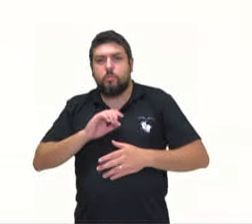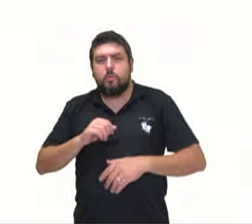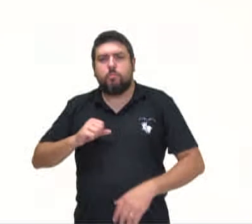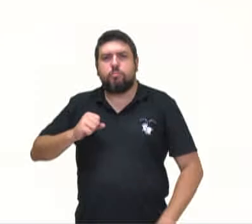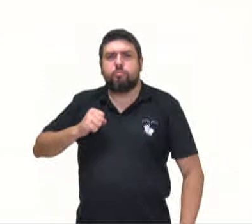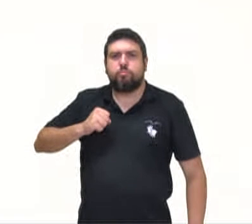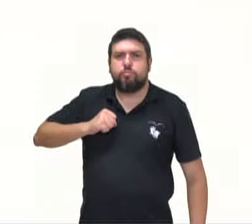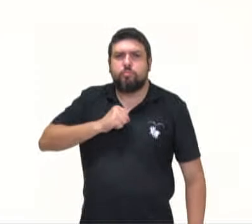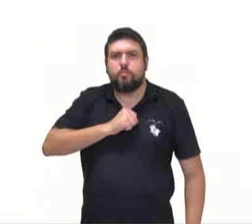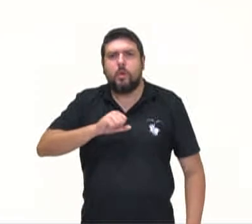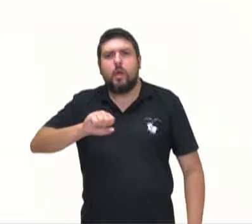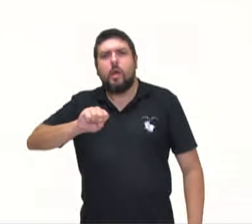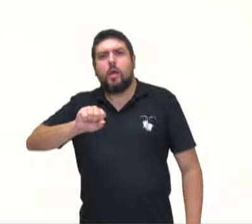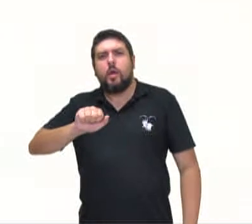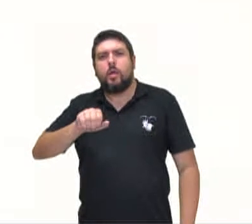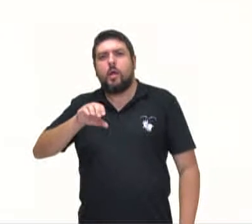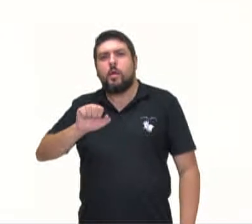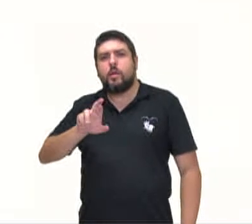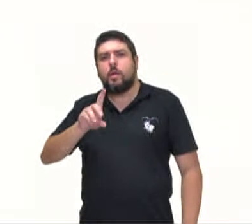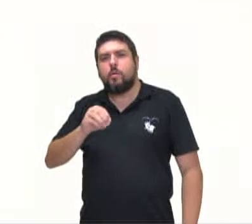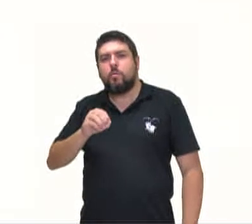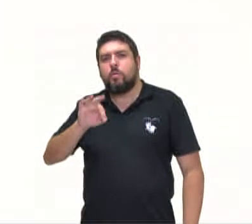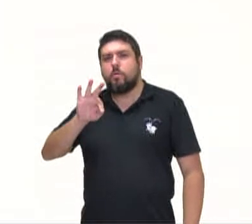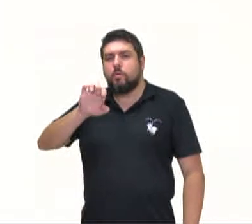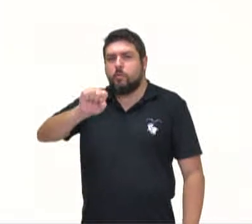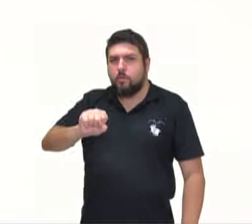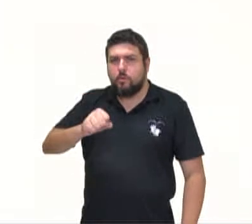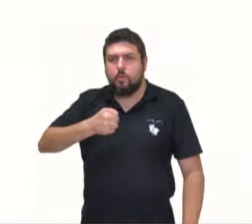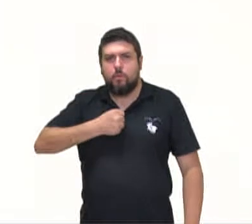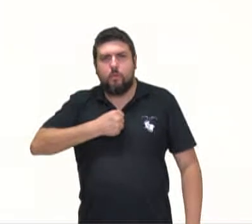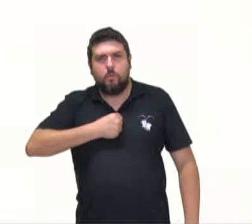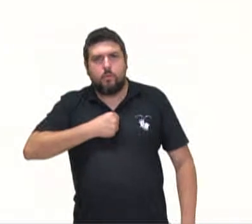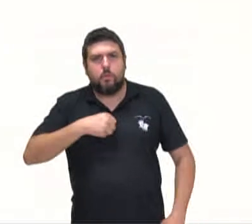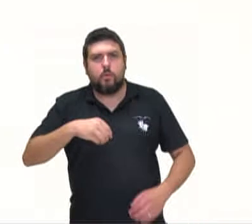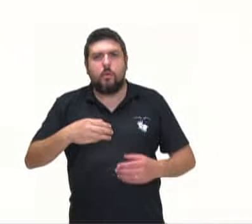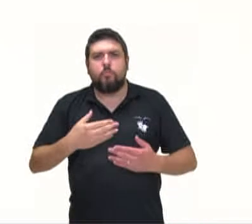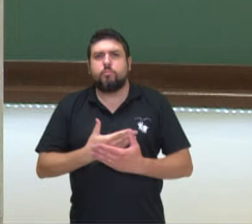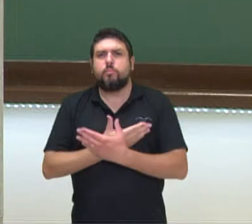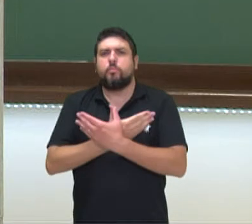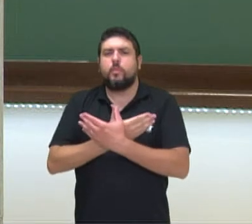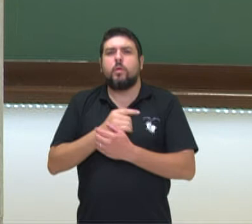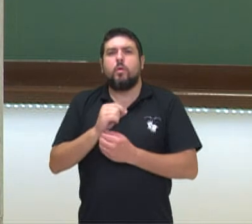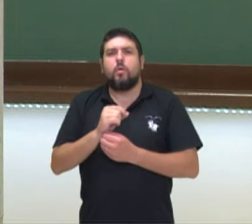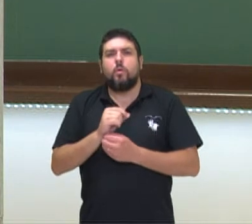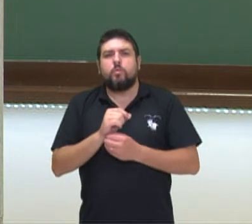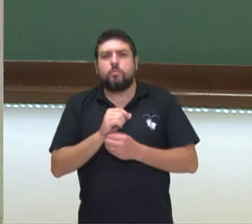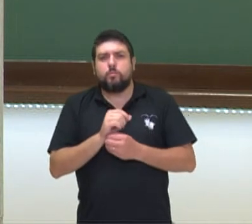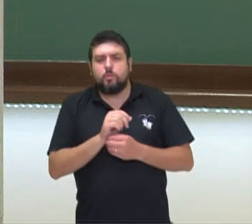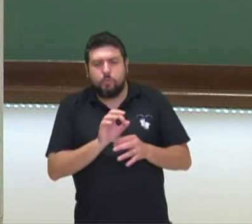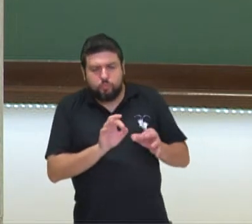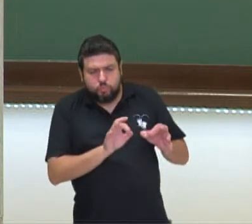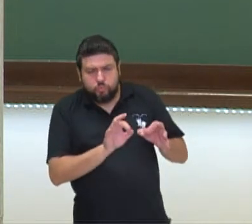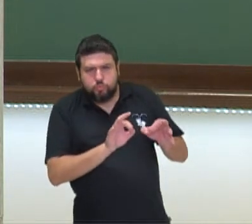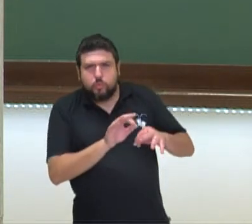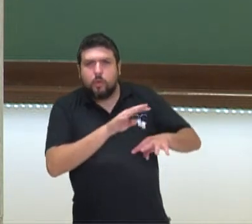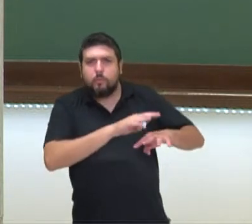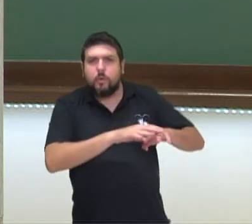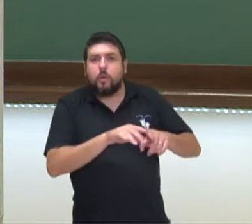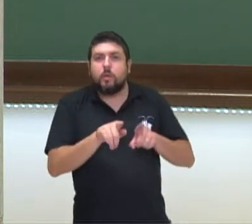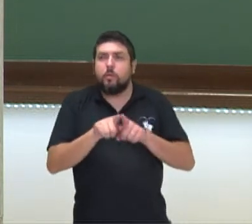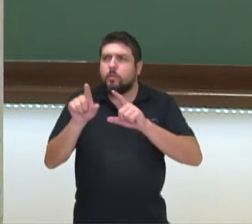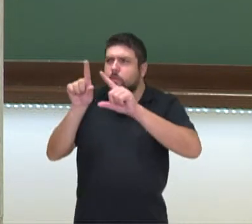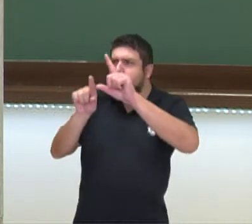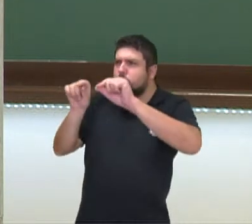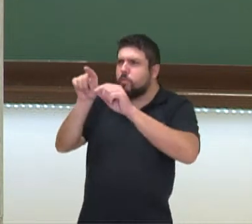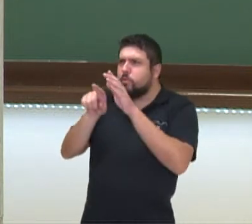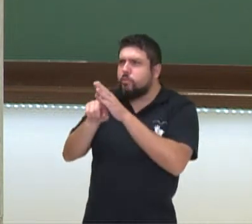e astrônomos. Então, além de cuidar da questão religiosa, cuidavam também da matemática e da astronomia, né? E eles